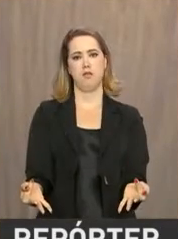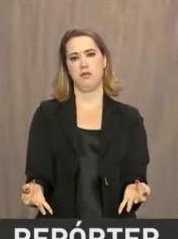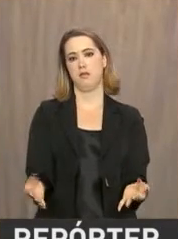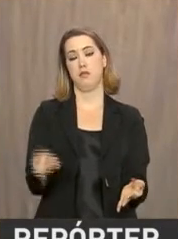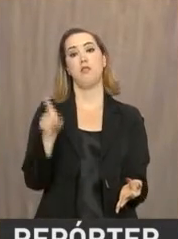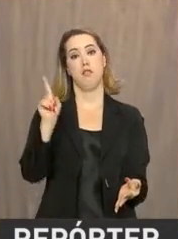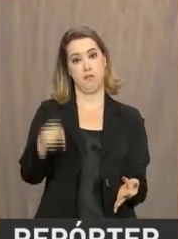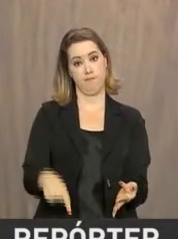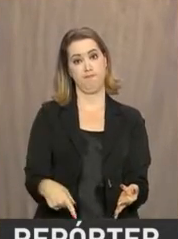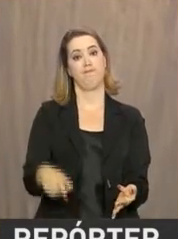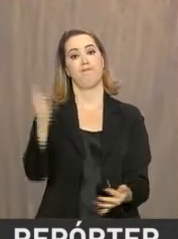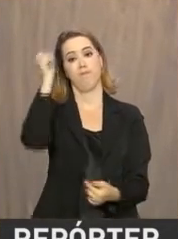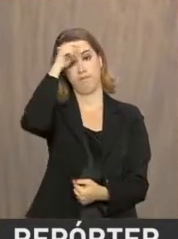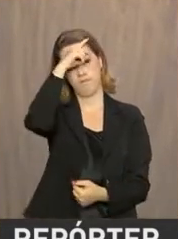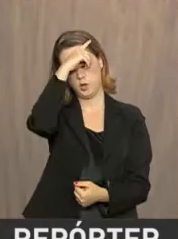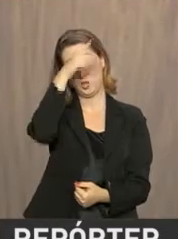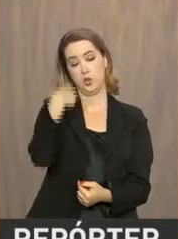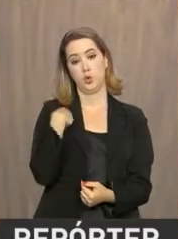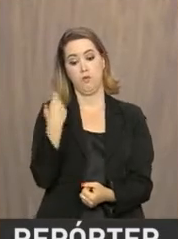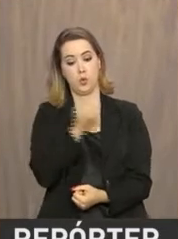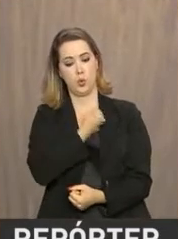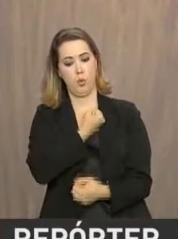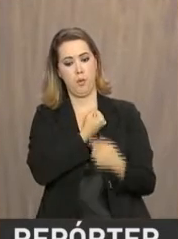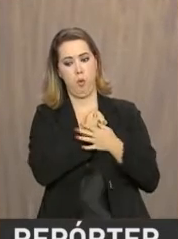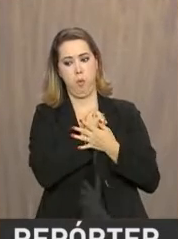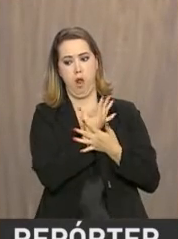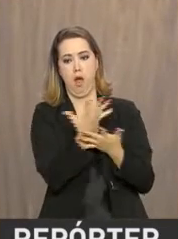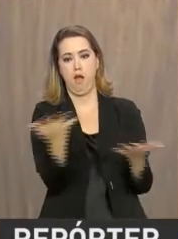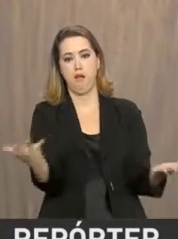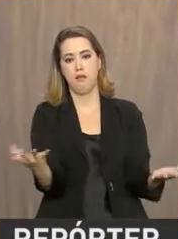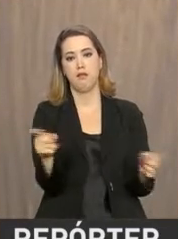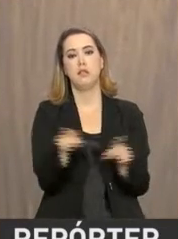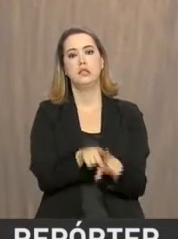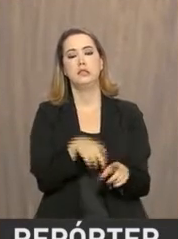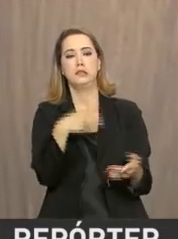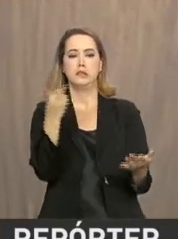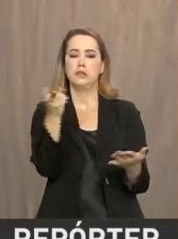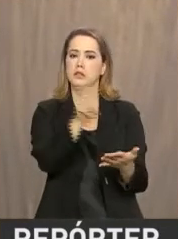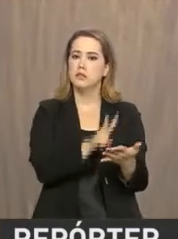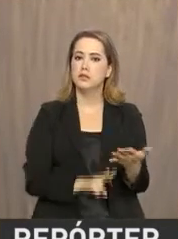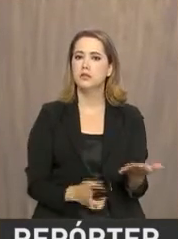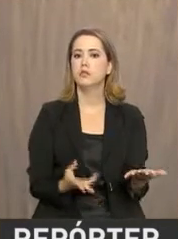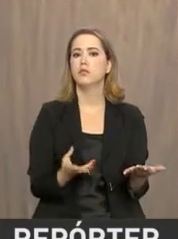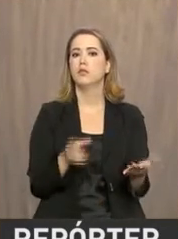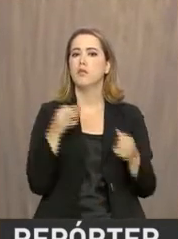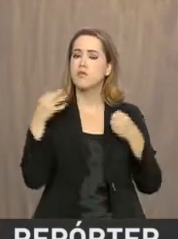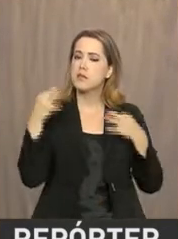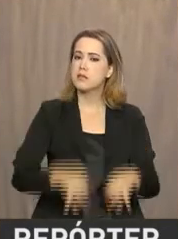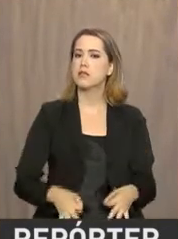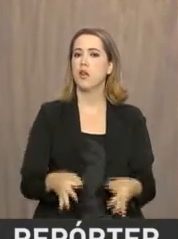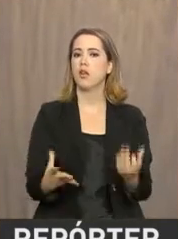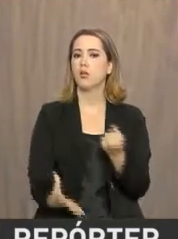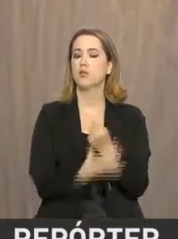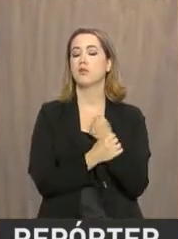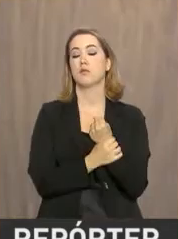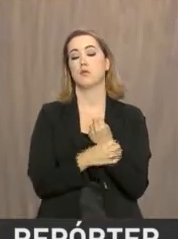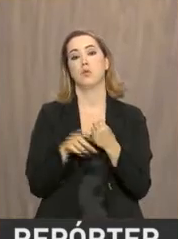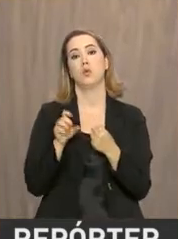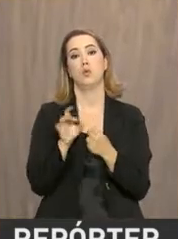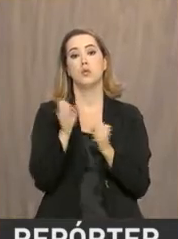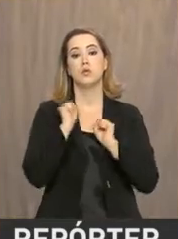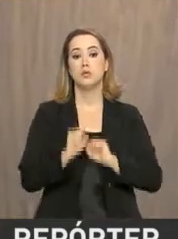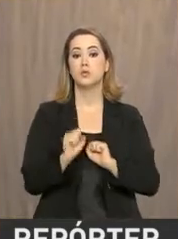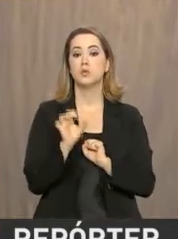mexer com base desse tamanho e chegar a conclusões que realmente sejam seguras e que nos permitam não só